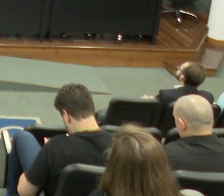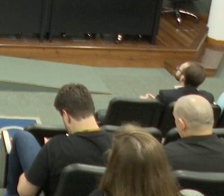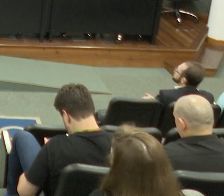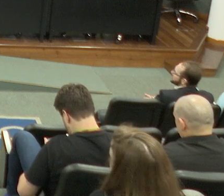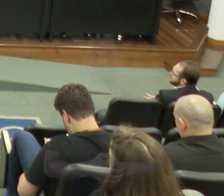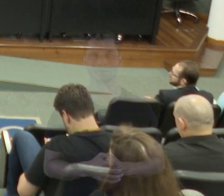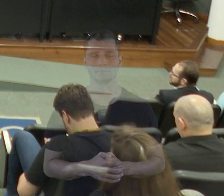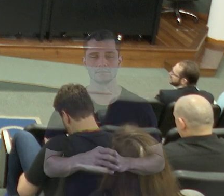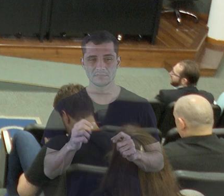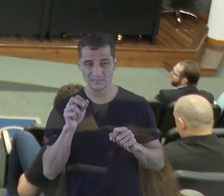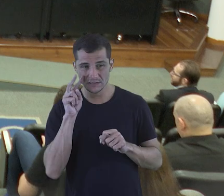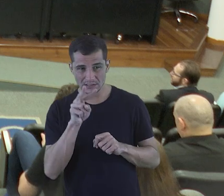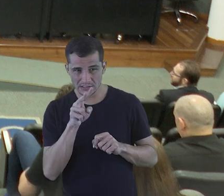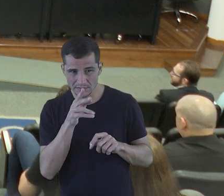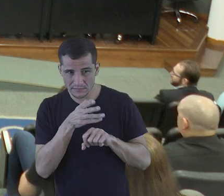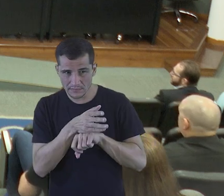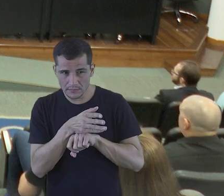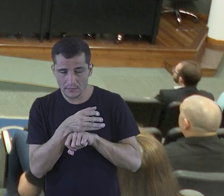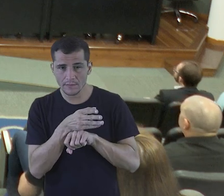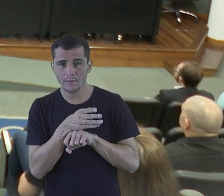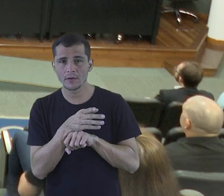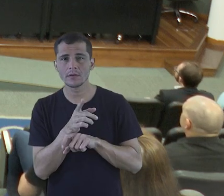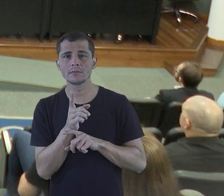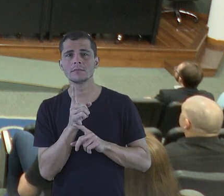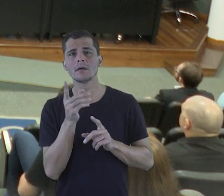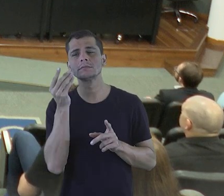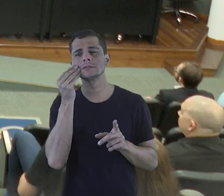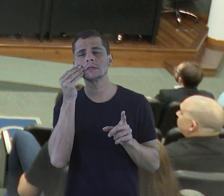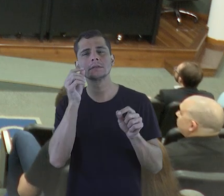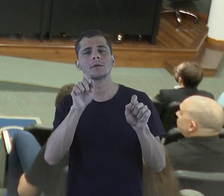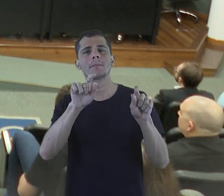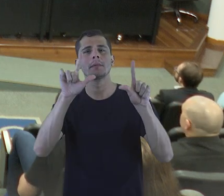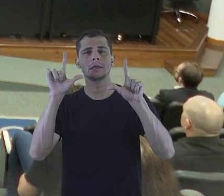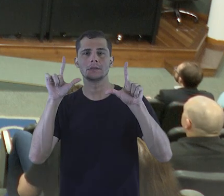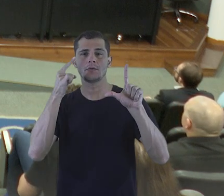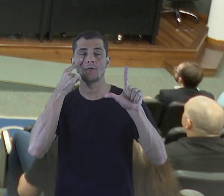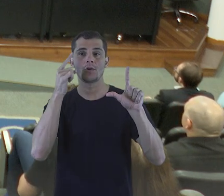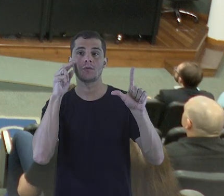não dá para ler não deixa eu tentar é, vou tentar aumentar